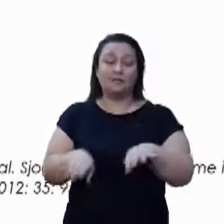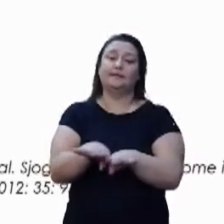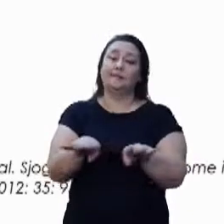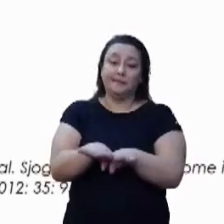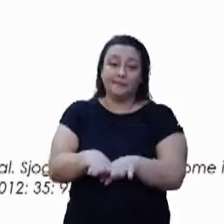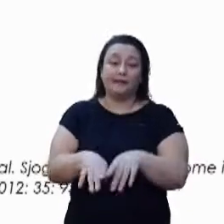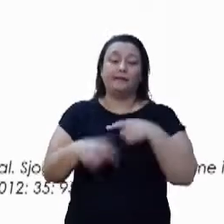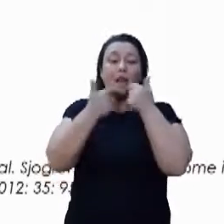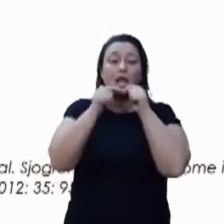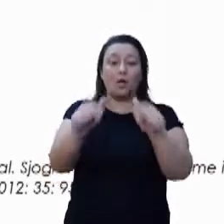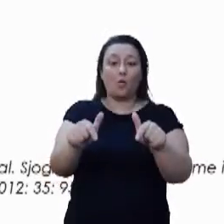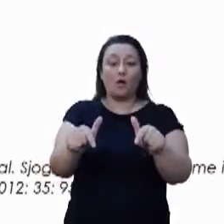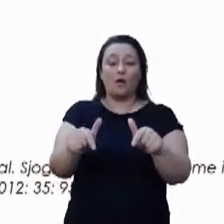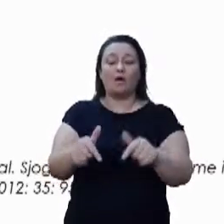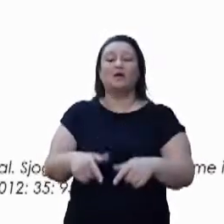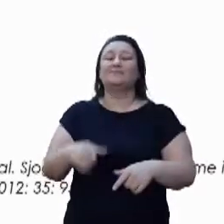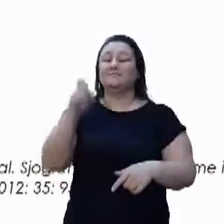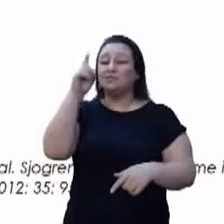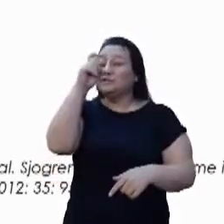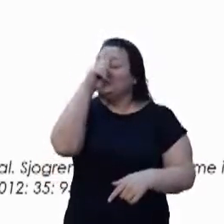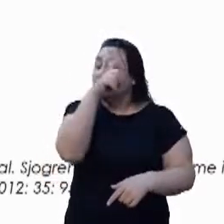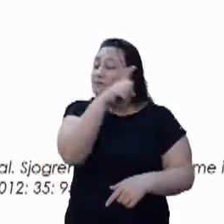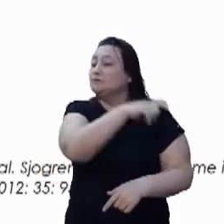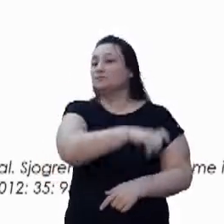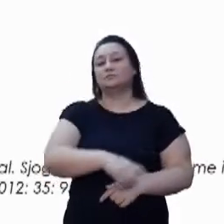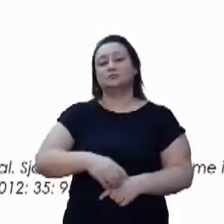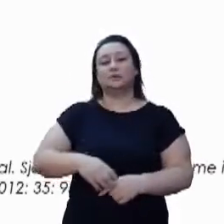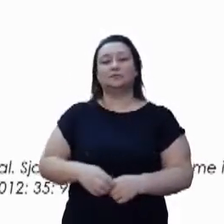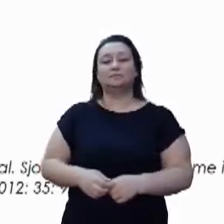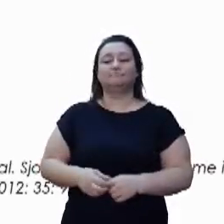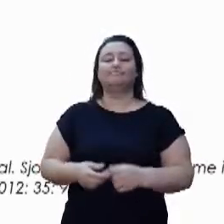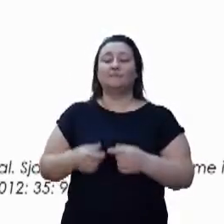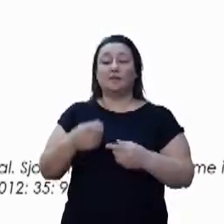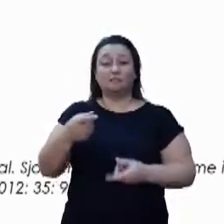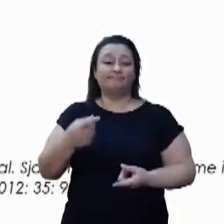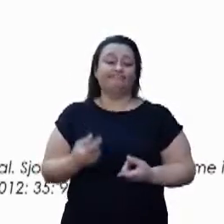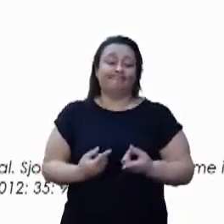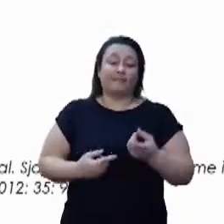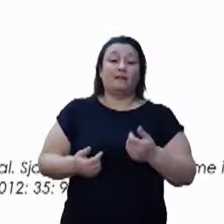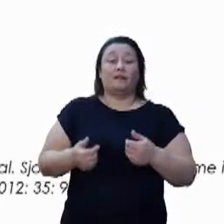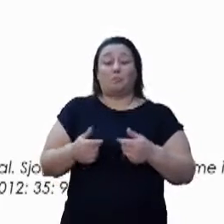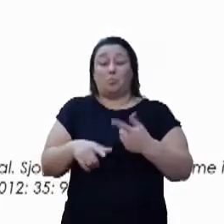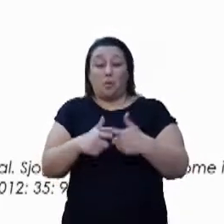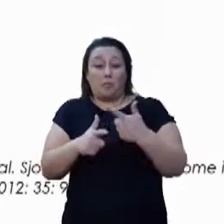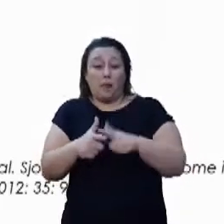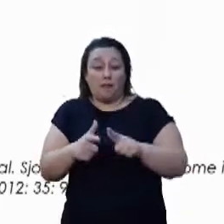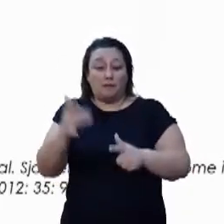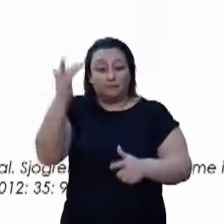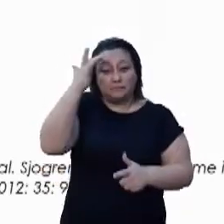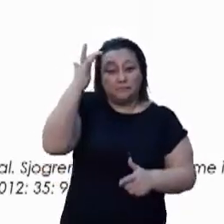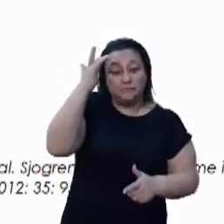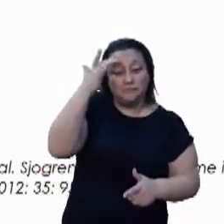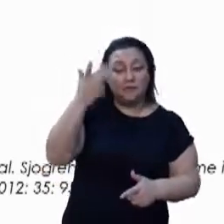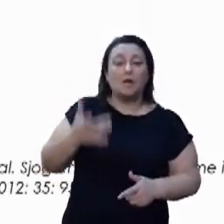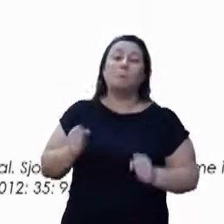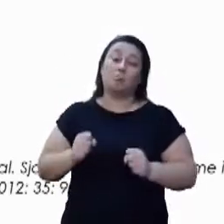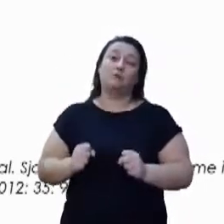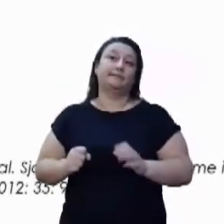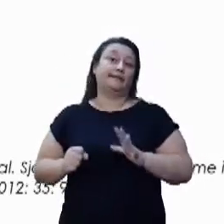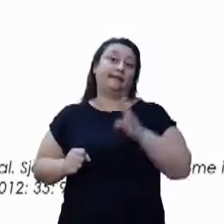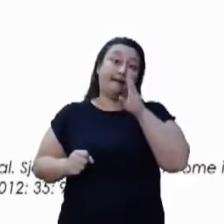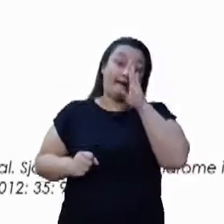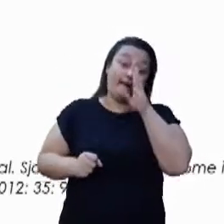principalmente na linguagem. São crianças que normalmente têm um déficit intelectual, que pode ser desde bastante grave